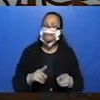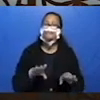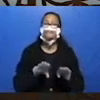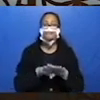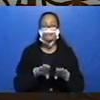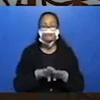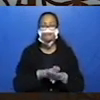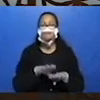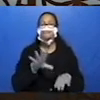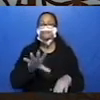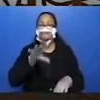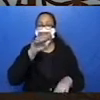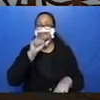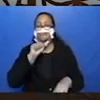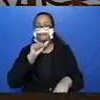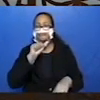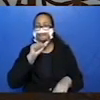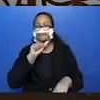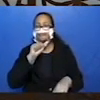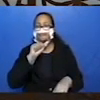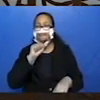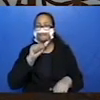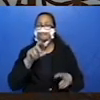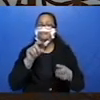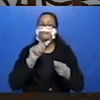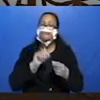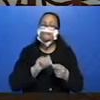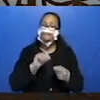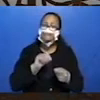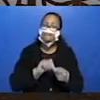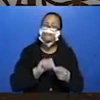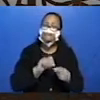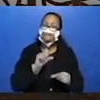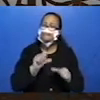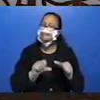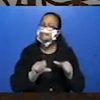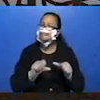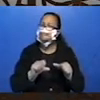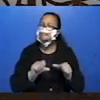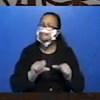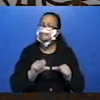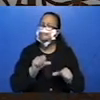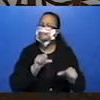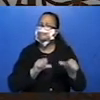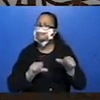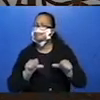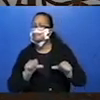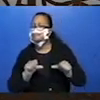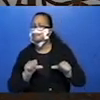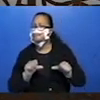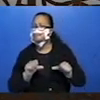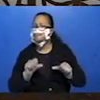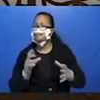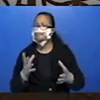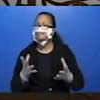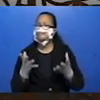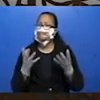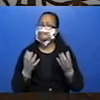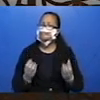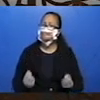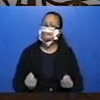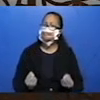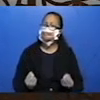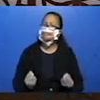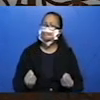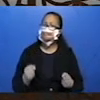E quando ela respira, ela faz o contrário com esses gases. Ela absorve o oxigênio, como